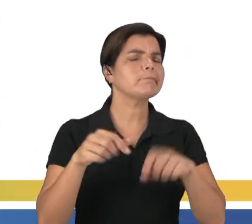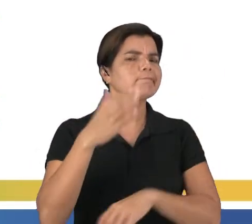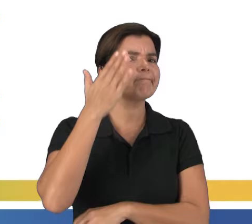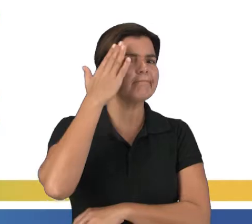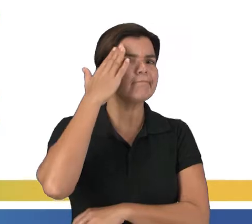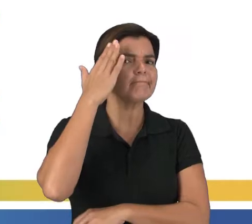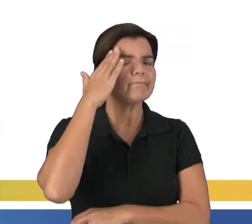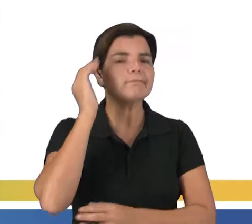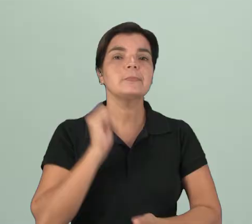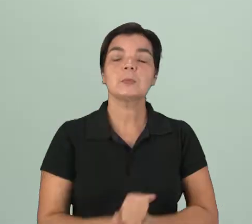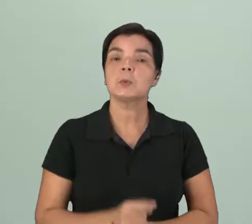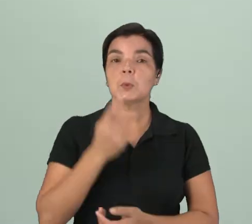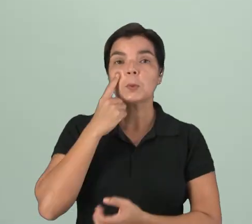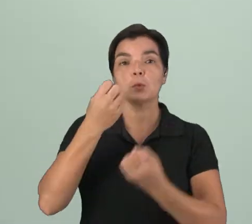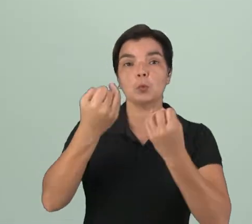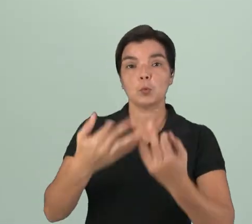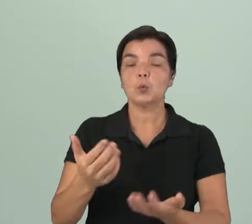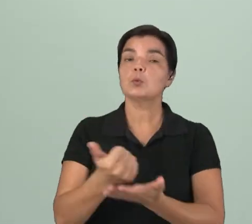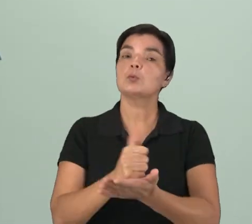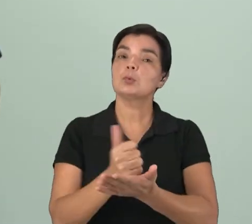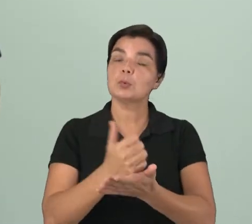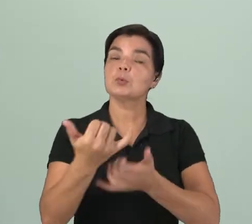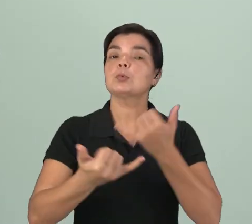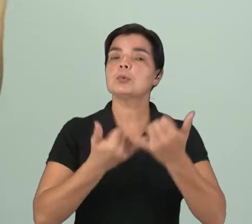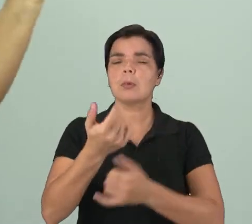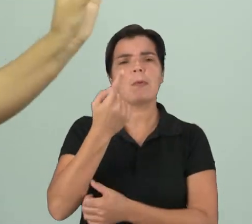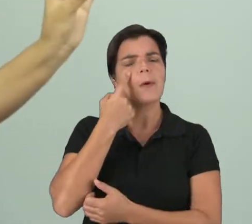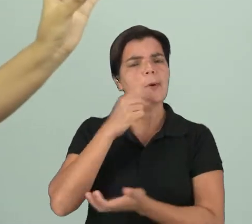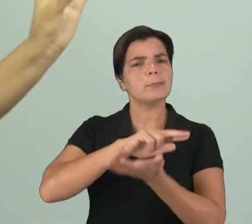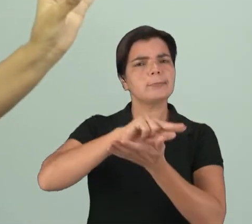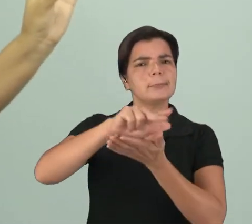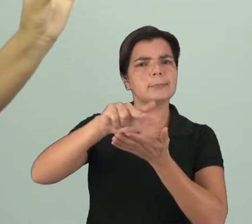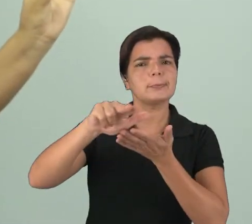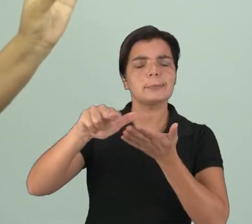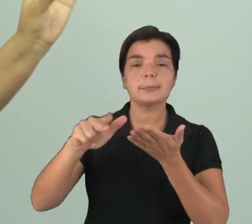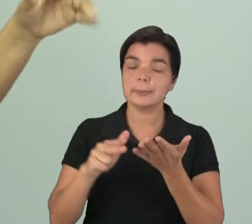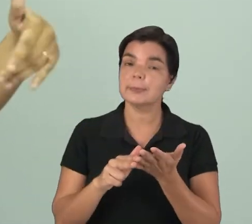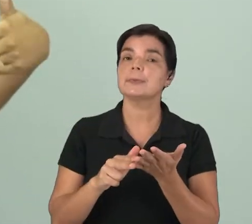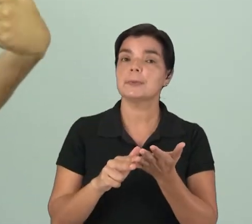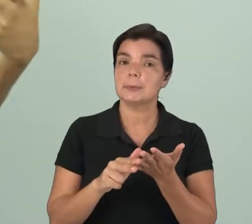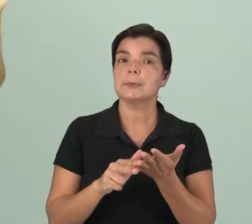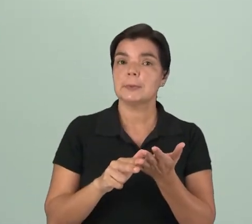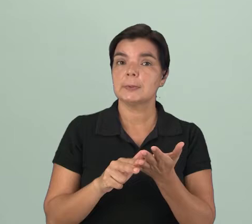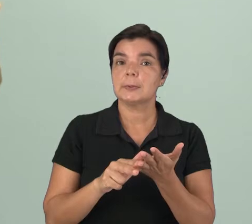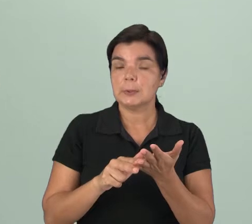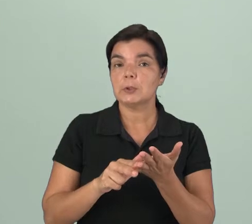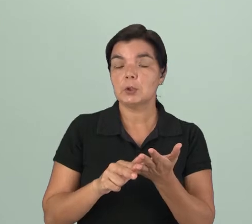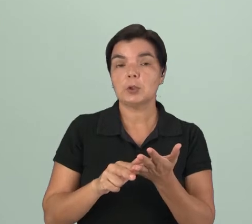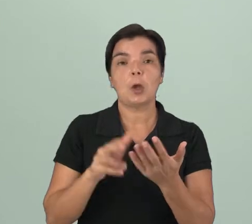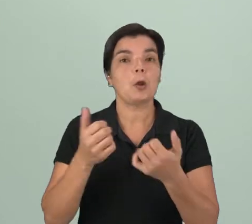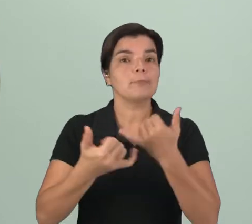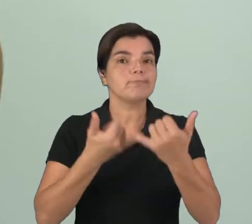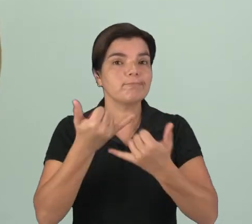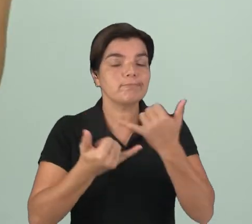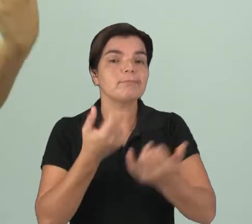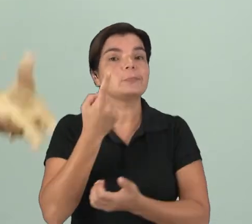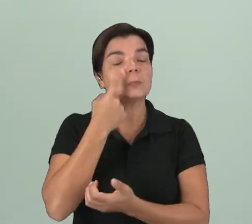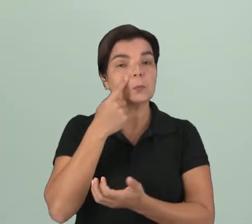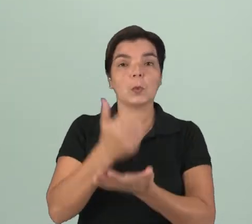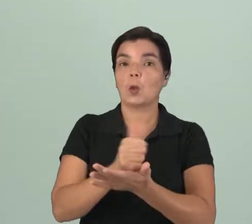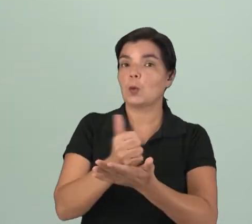pode entender disso, né? Quando a gente fala em jogos eletrônicos, a gente já viu que tem várias formas de serem jogados, como a gente